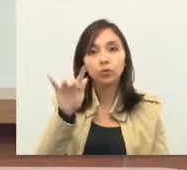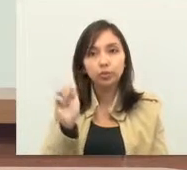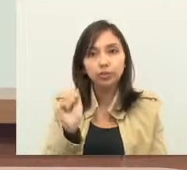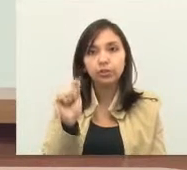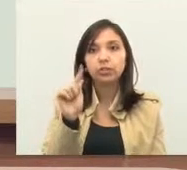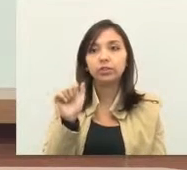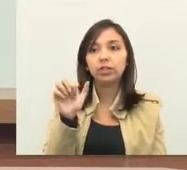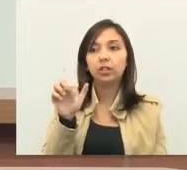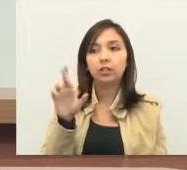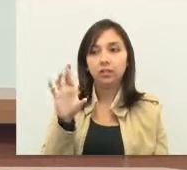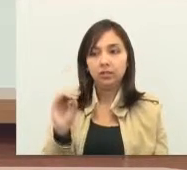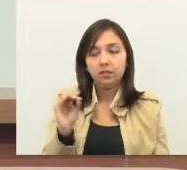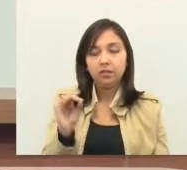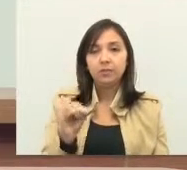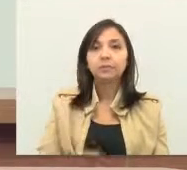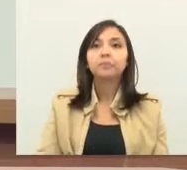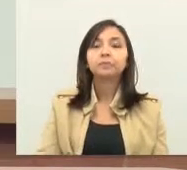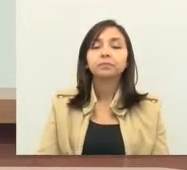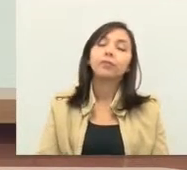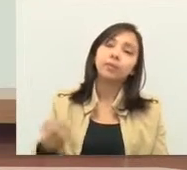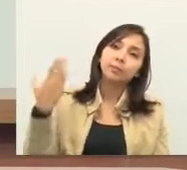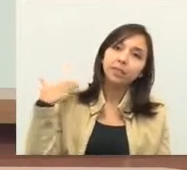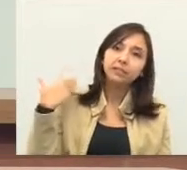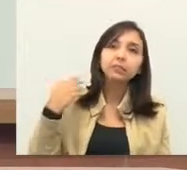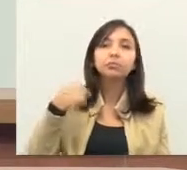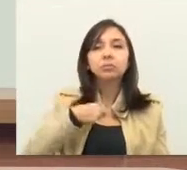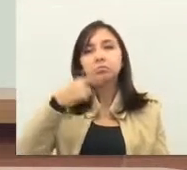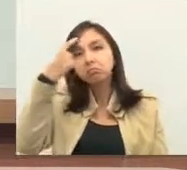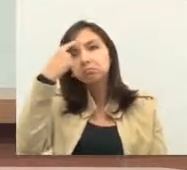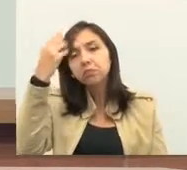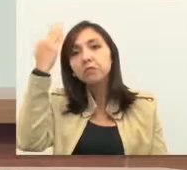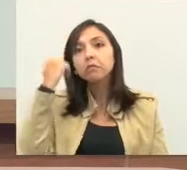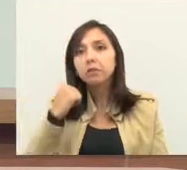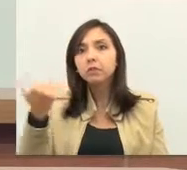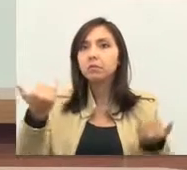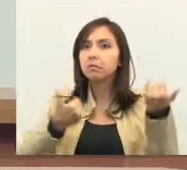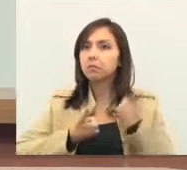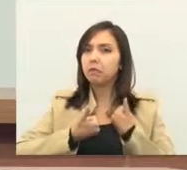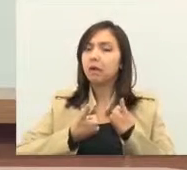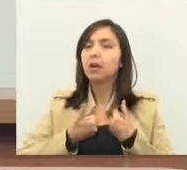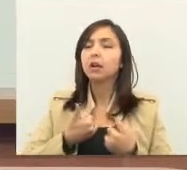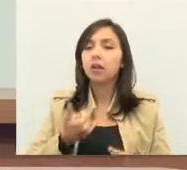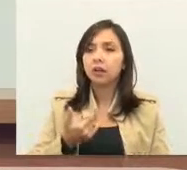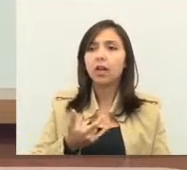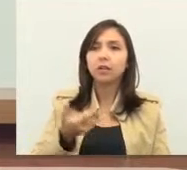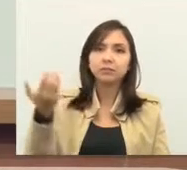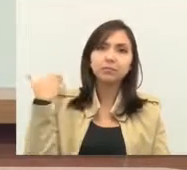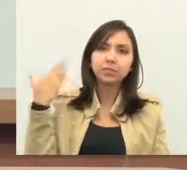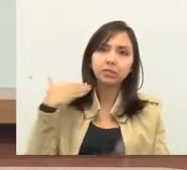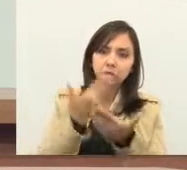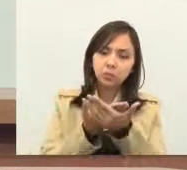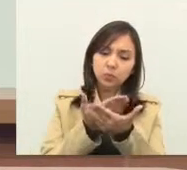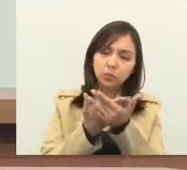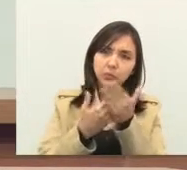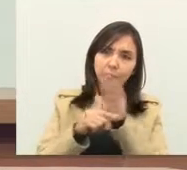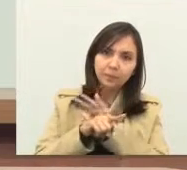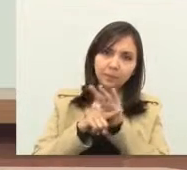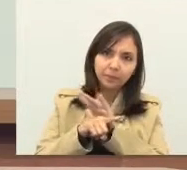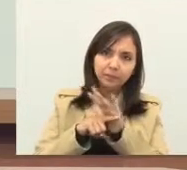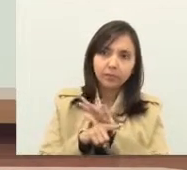Quando eu, em especial, fiquei sabendo dessa questão da ideologia de gênero, como já vinha estudando há muito